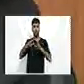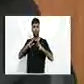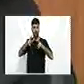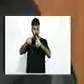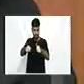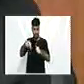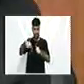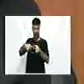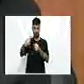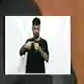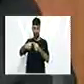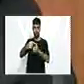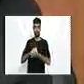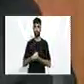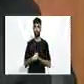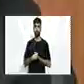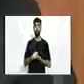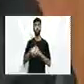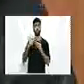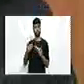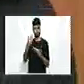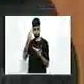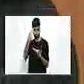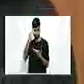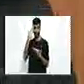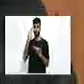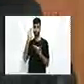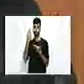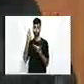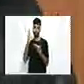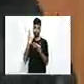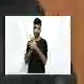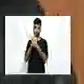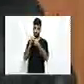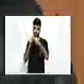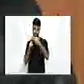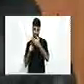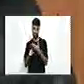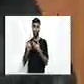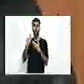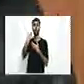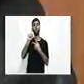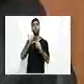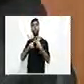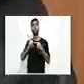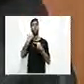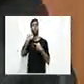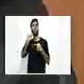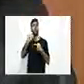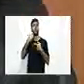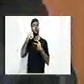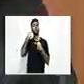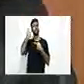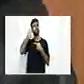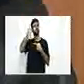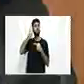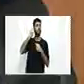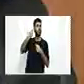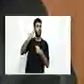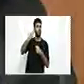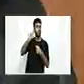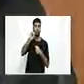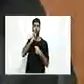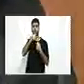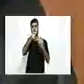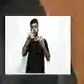todo aqui no nosso município aí eu gostaria de pontuar algumas coisas primeiro né eu vejo aqui com uma certa preocupação Quando